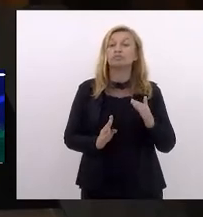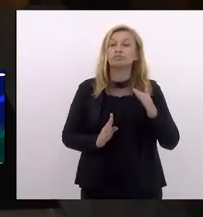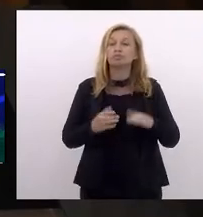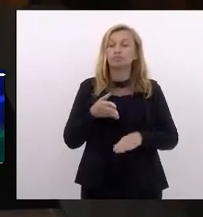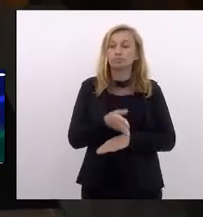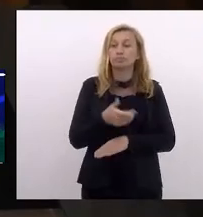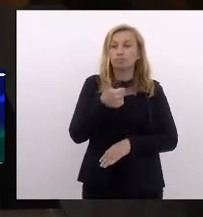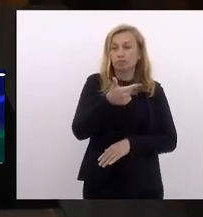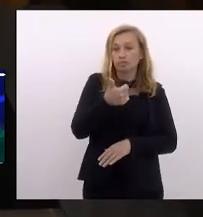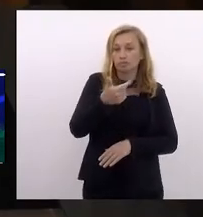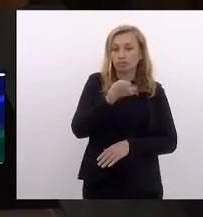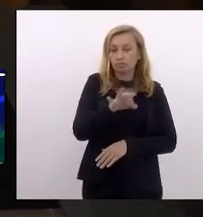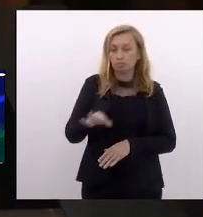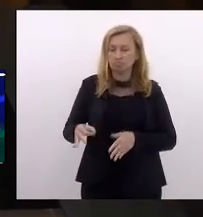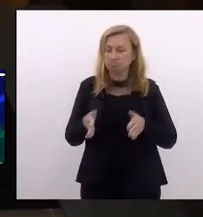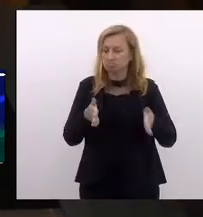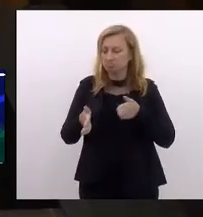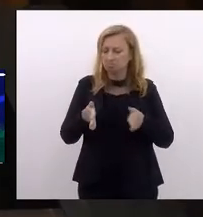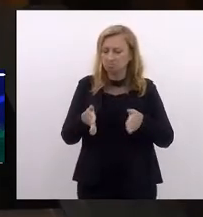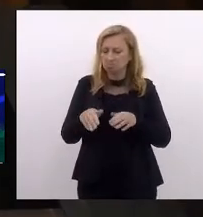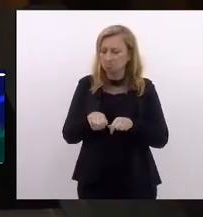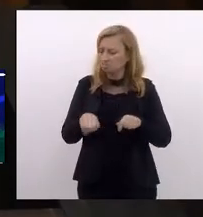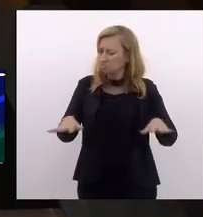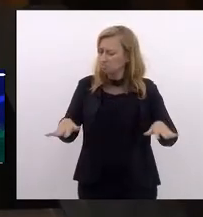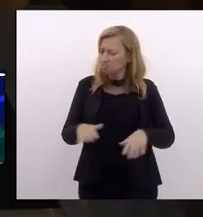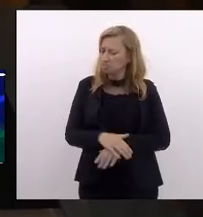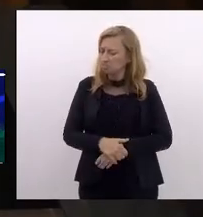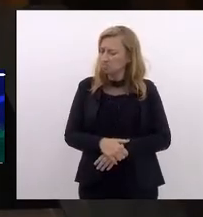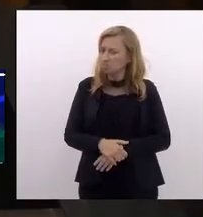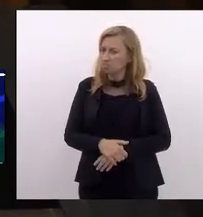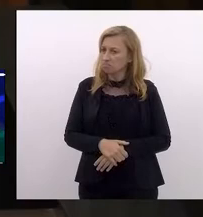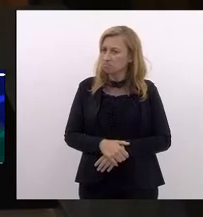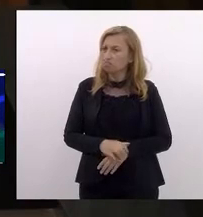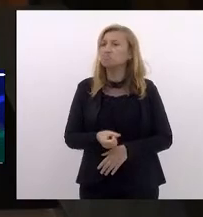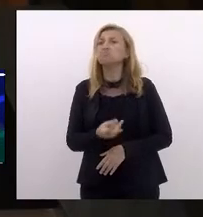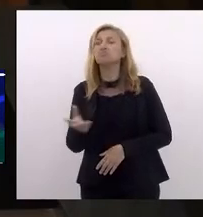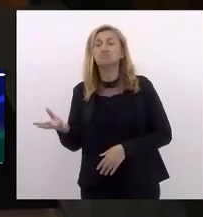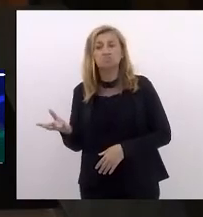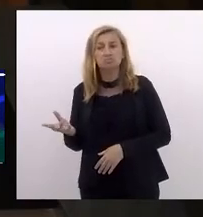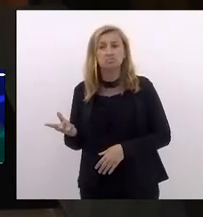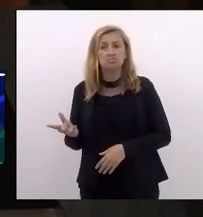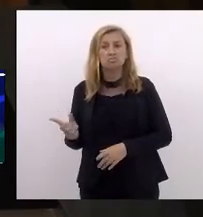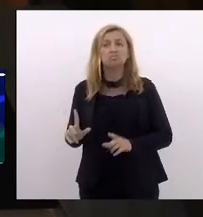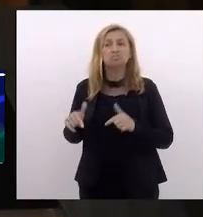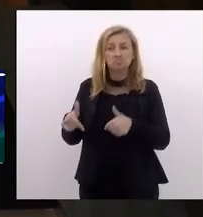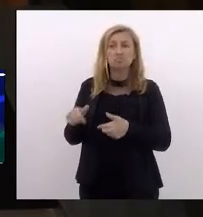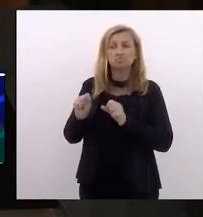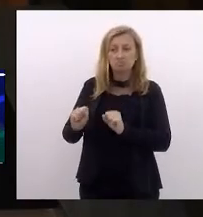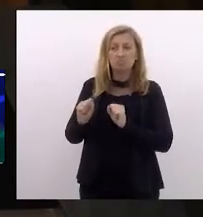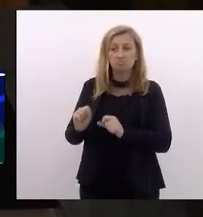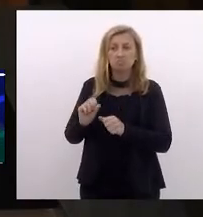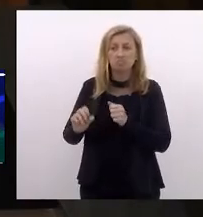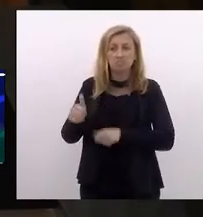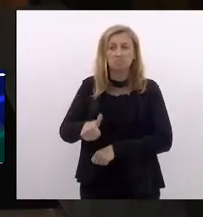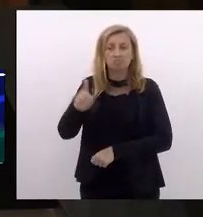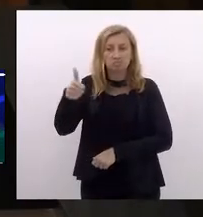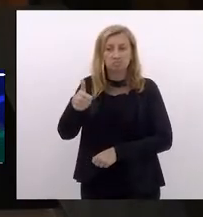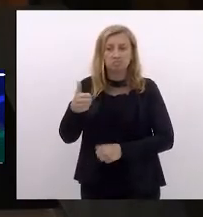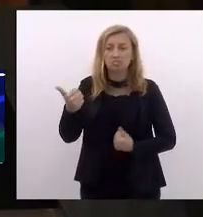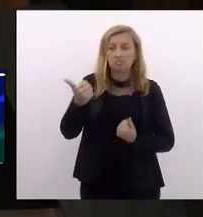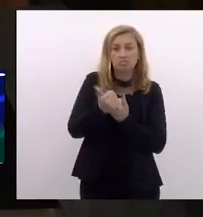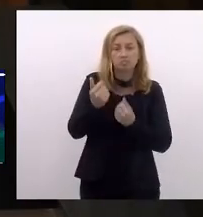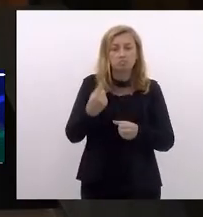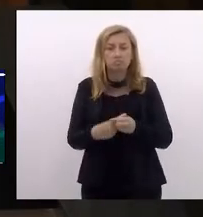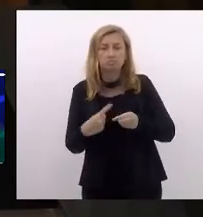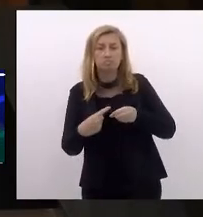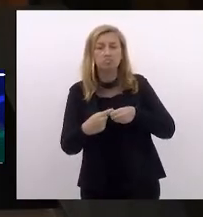cento inclina pandemia o prontas ações poderiam ter sido tomadas no apoio aos